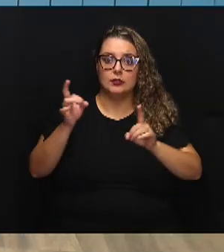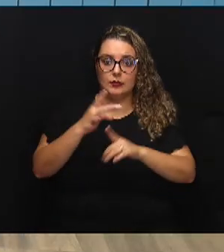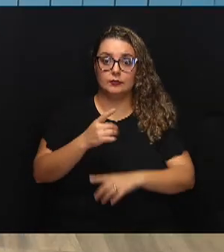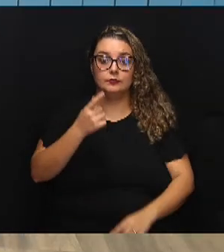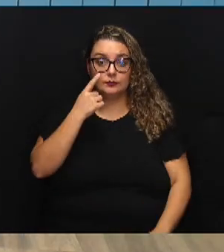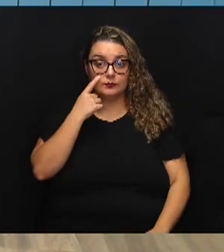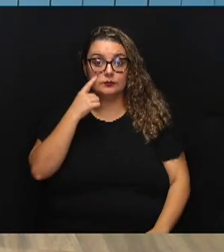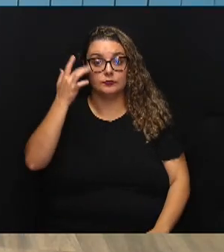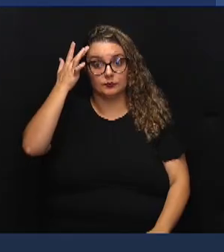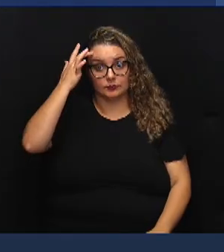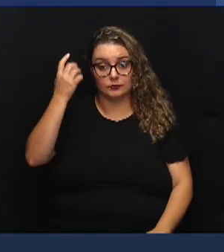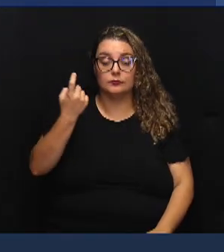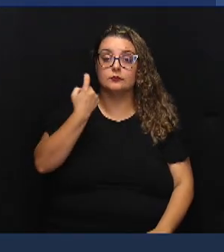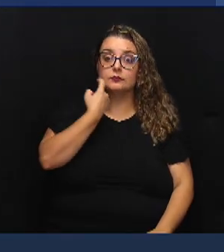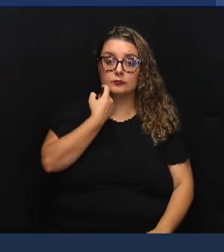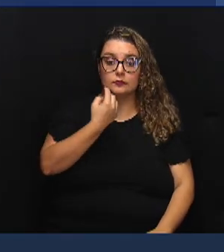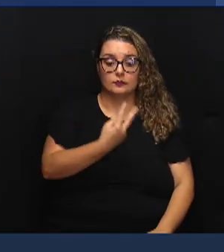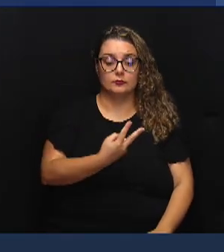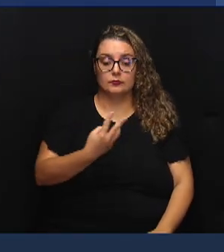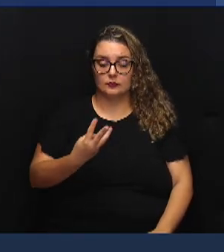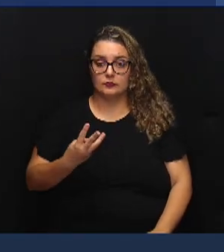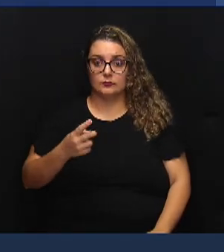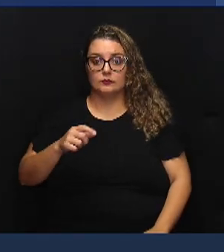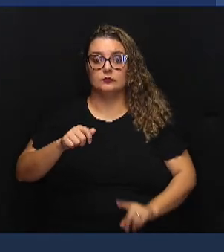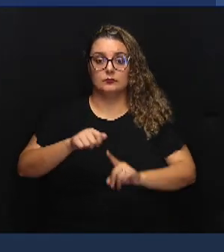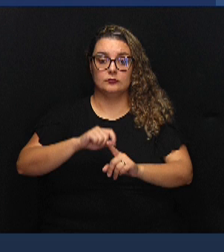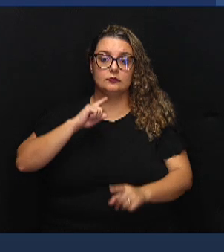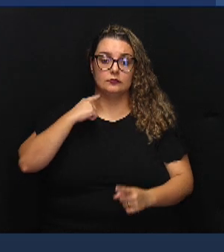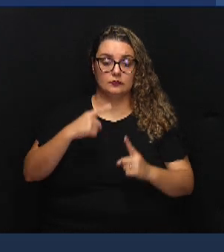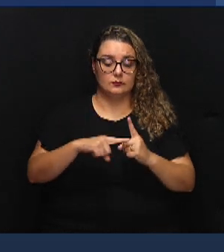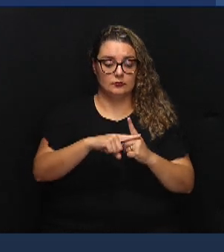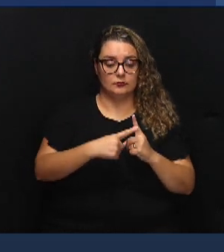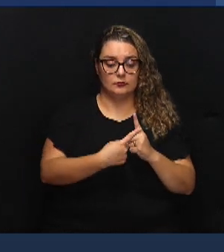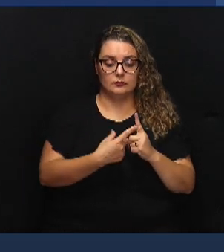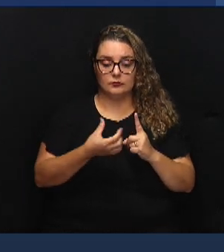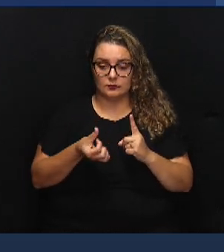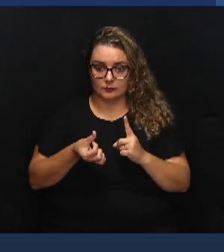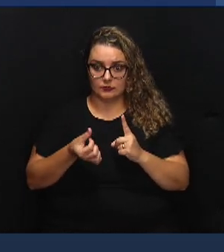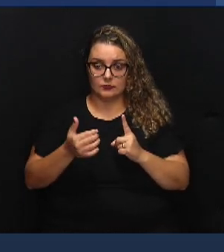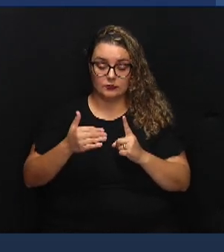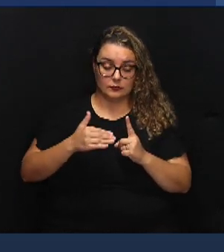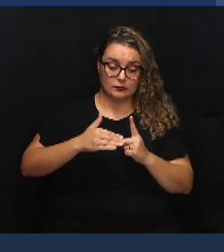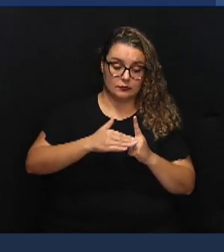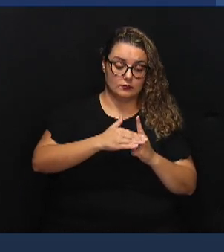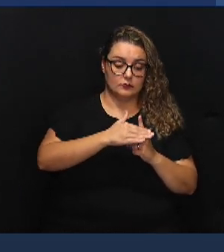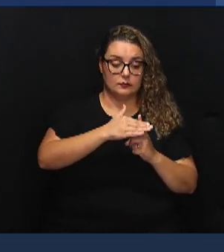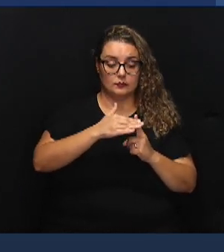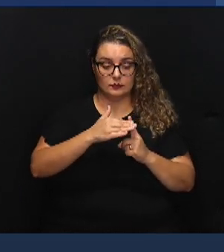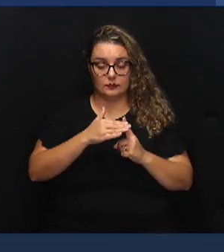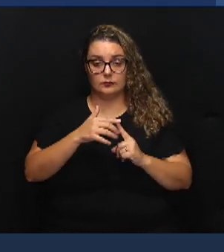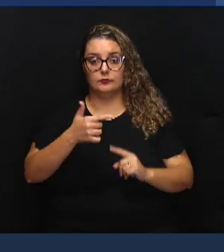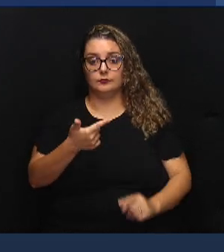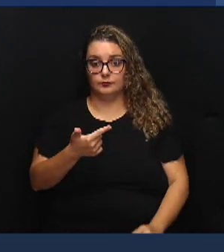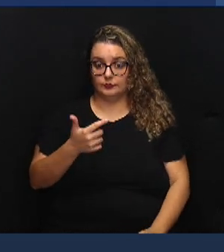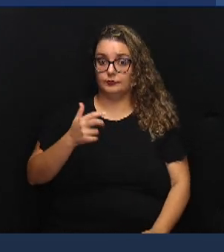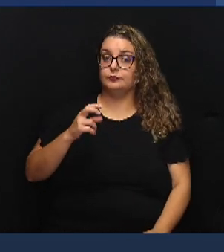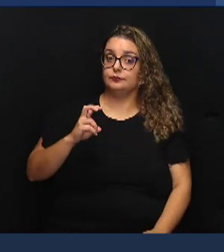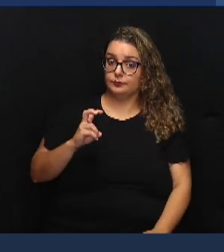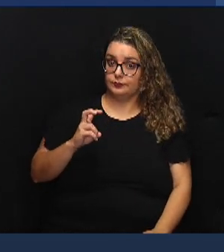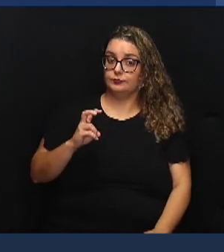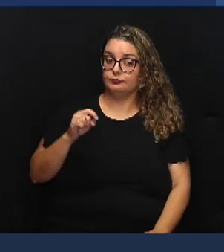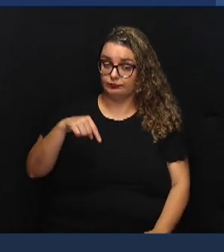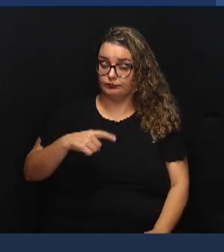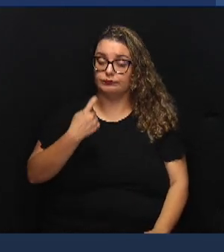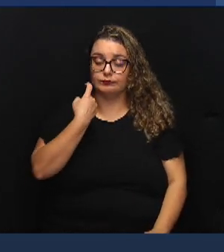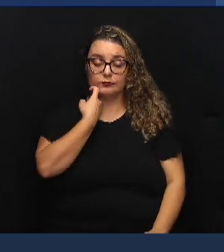só então para amanhã, sexta-feira, 23 de maio, mínima de 16, ao longo do dia até sobe, mas esta